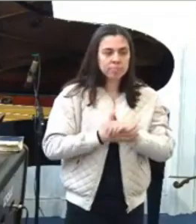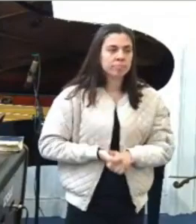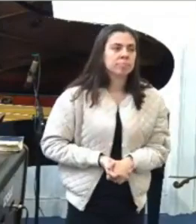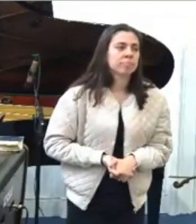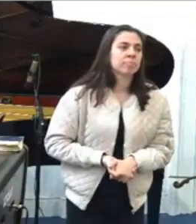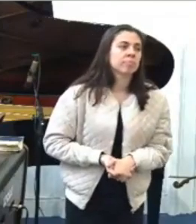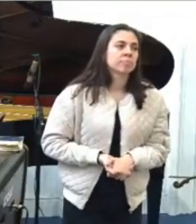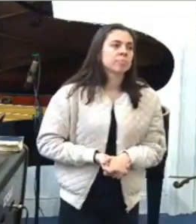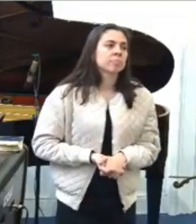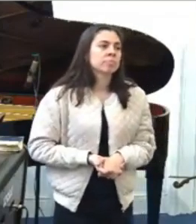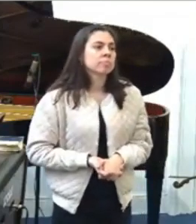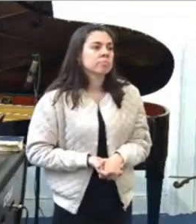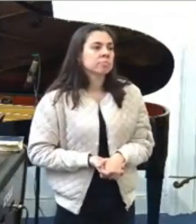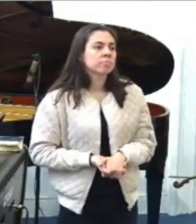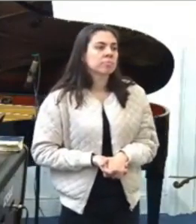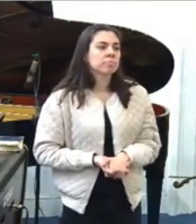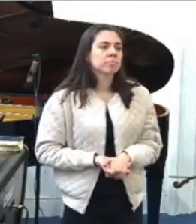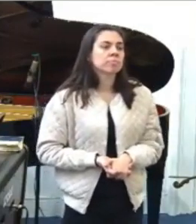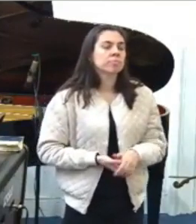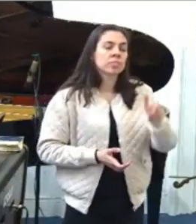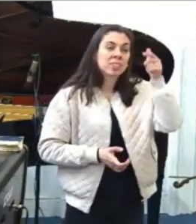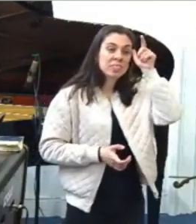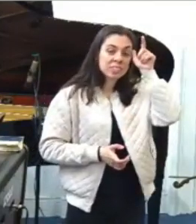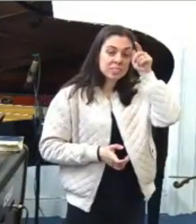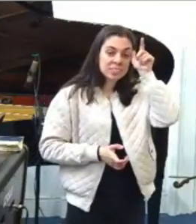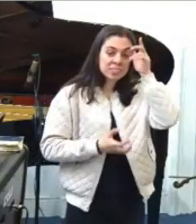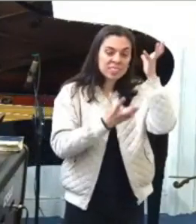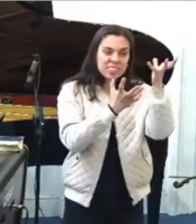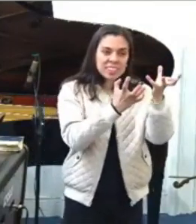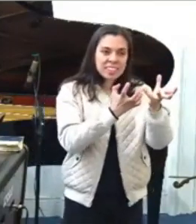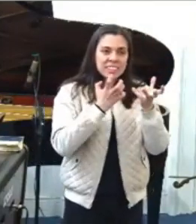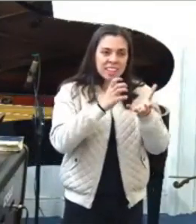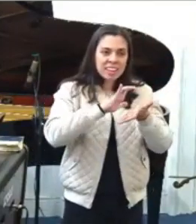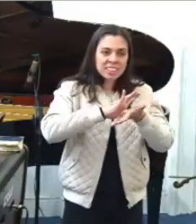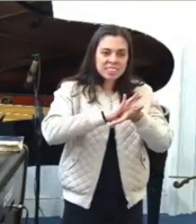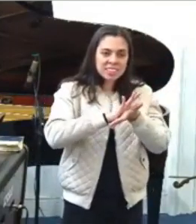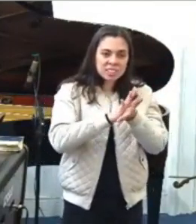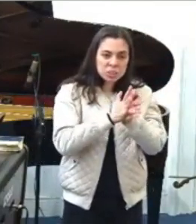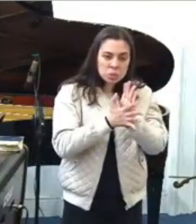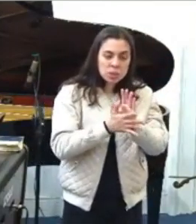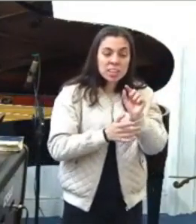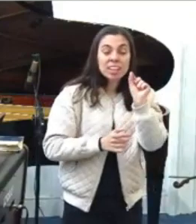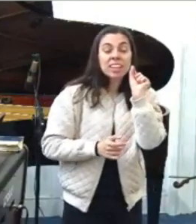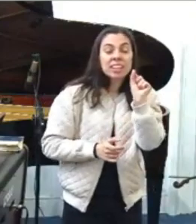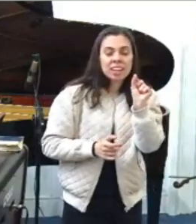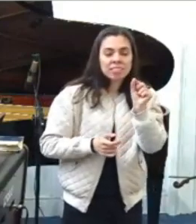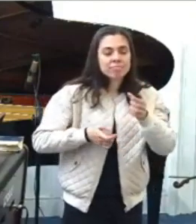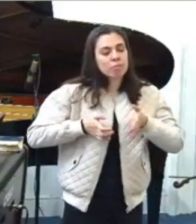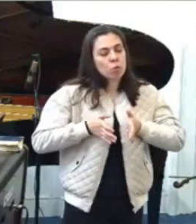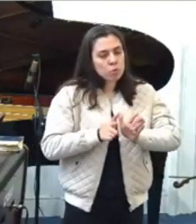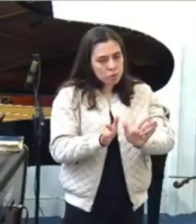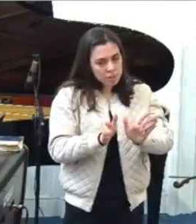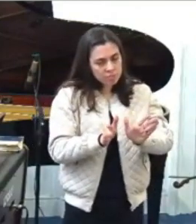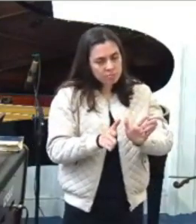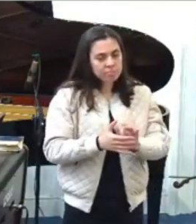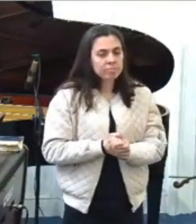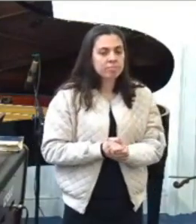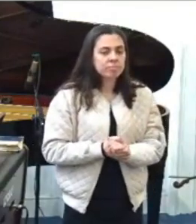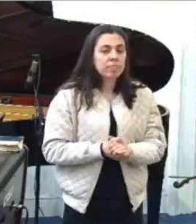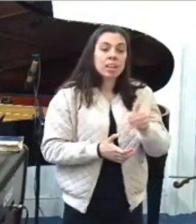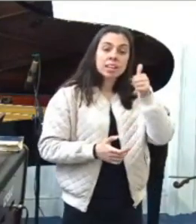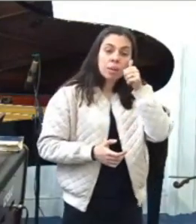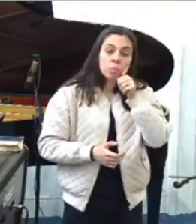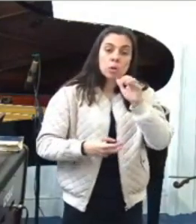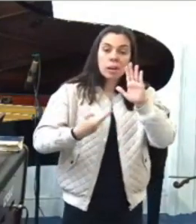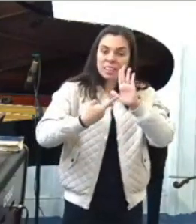dele é destruir o filho que nasceria por meio da mulher. Esse filho é Cristo Jesus. A mulher é o povo de